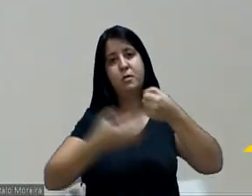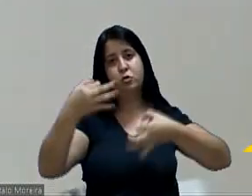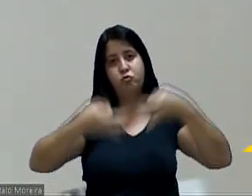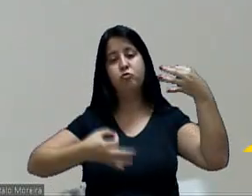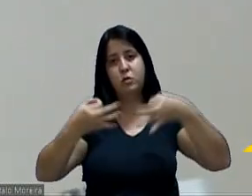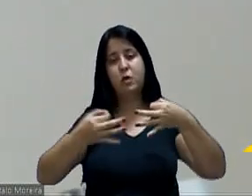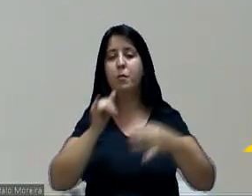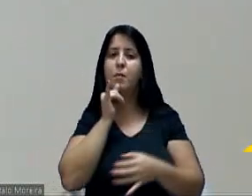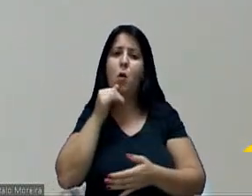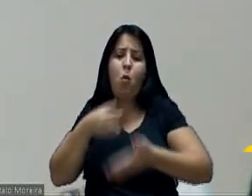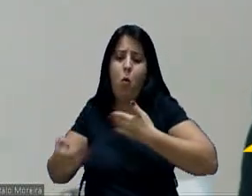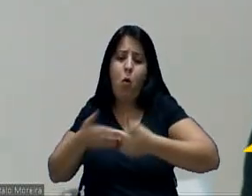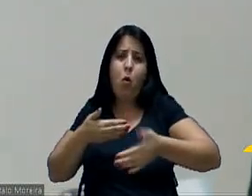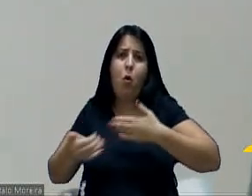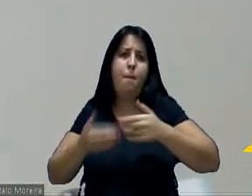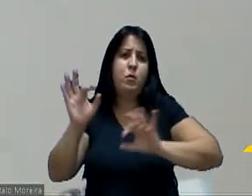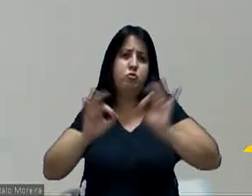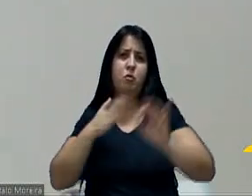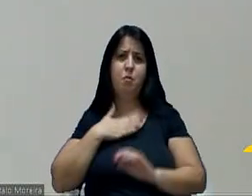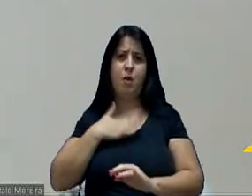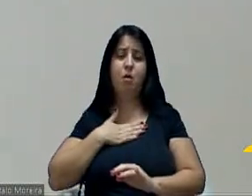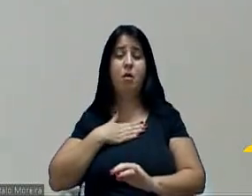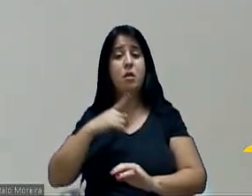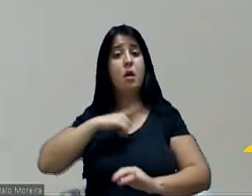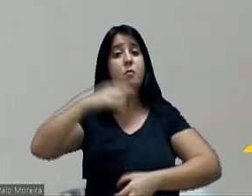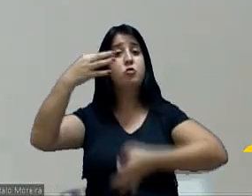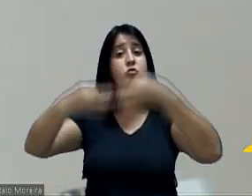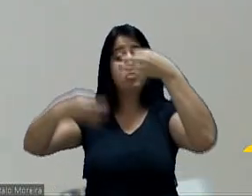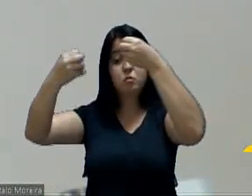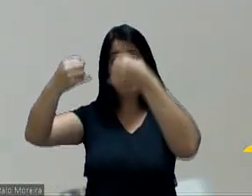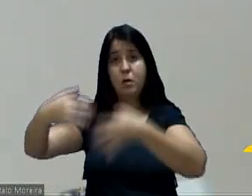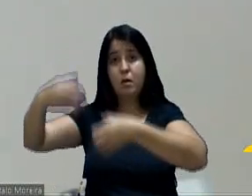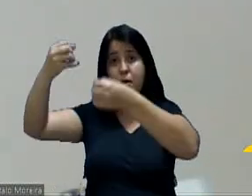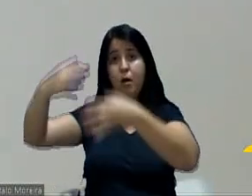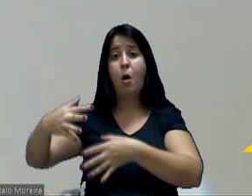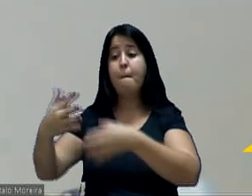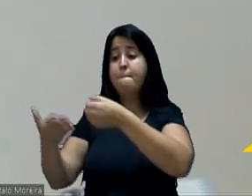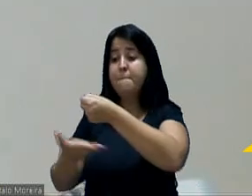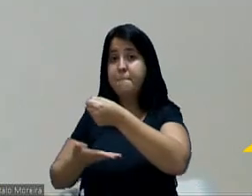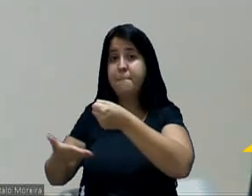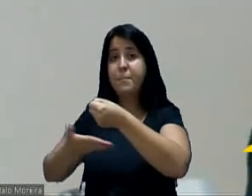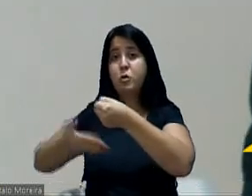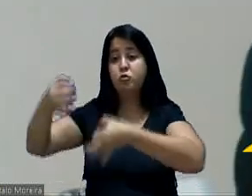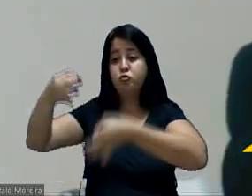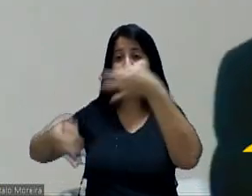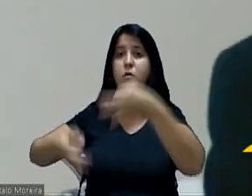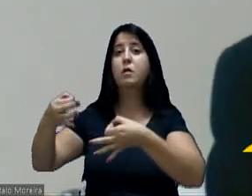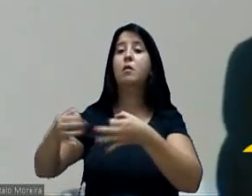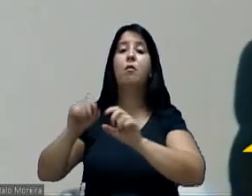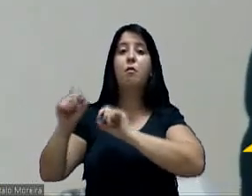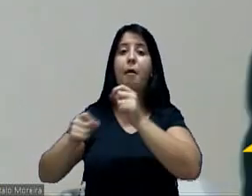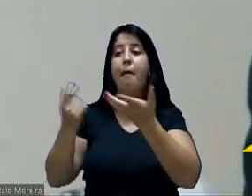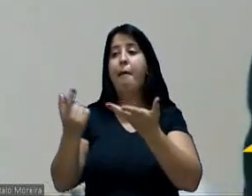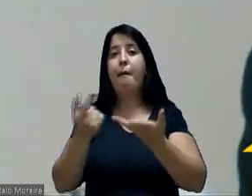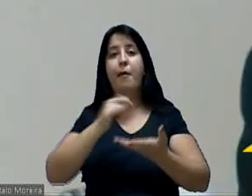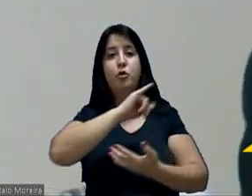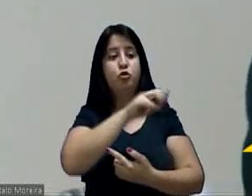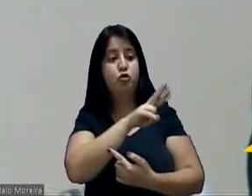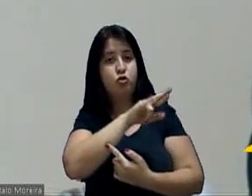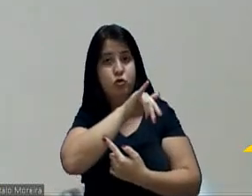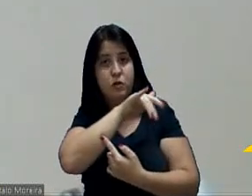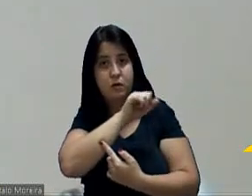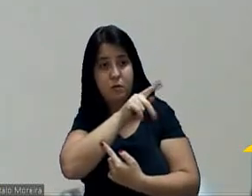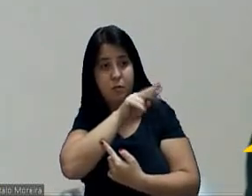qualquer projeto meu de lei na justificativa, tem ali um embasamento jurídico, né? Ou uma jurisprudência, ou